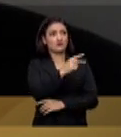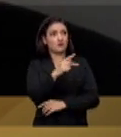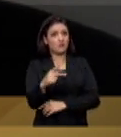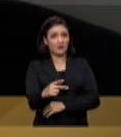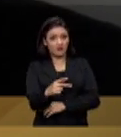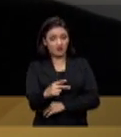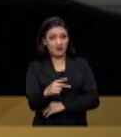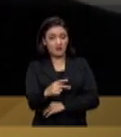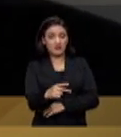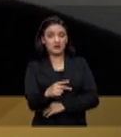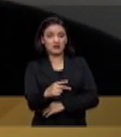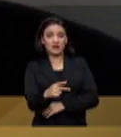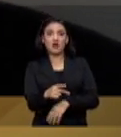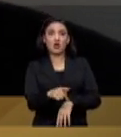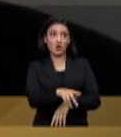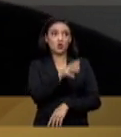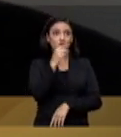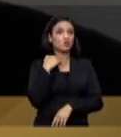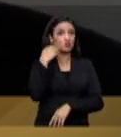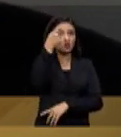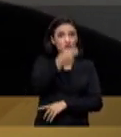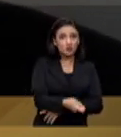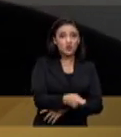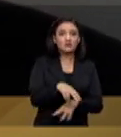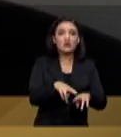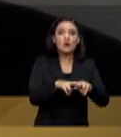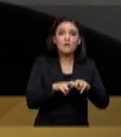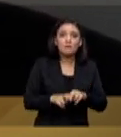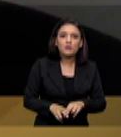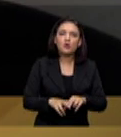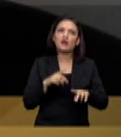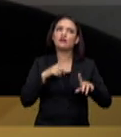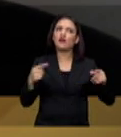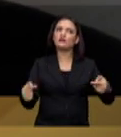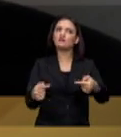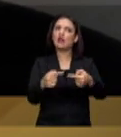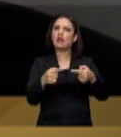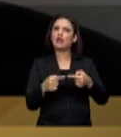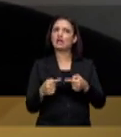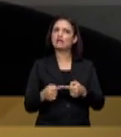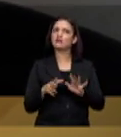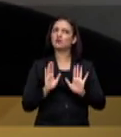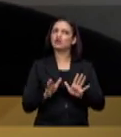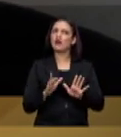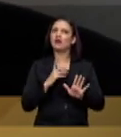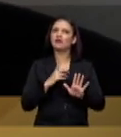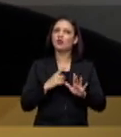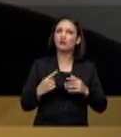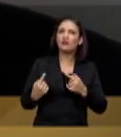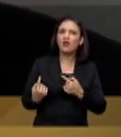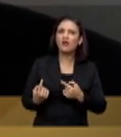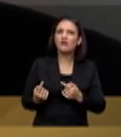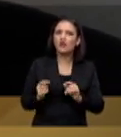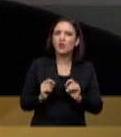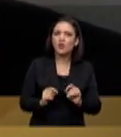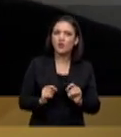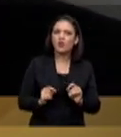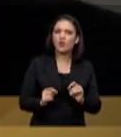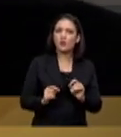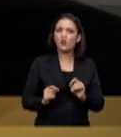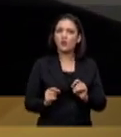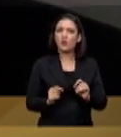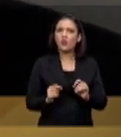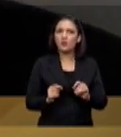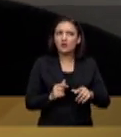perante o aludido juízo em razão da aventada conexão, tendo provocado específica prestação